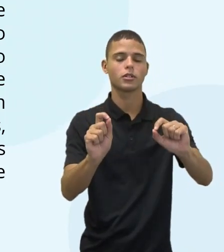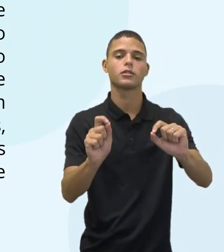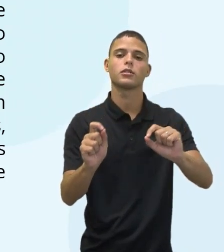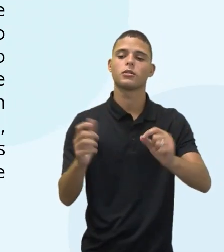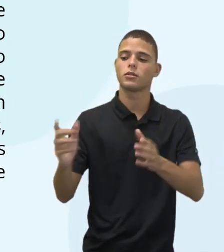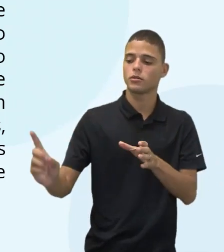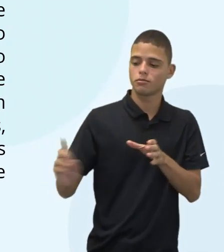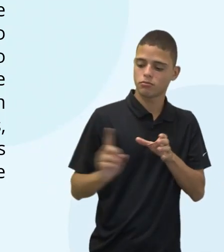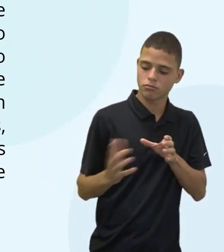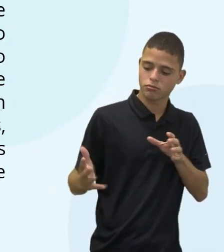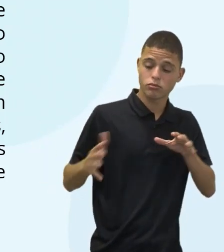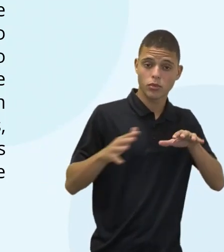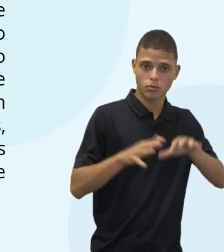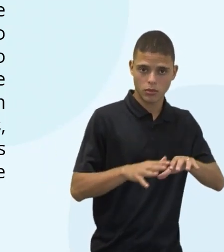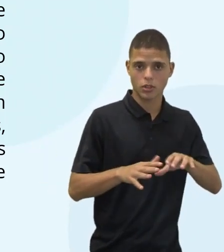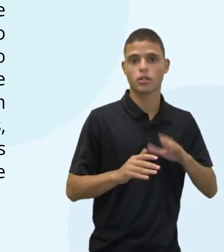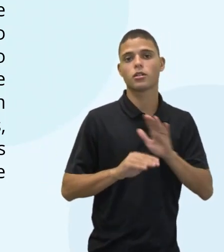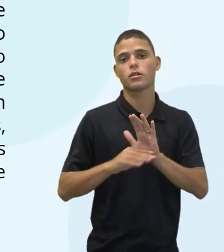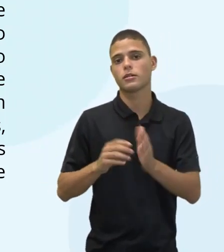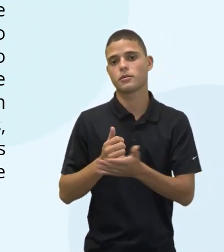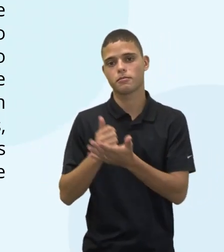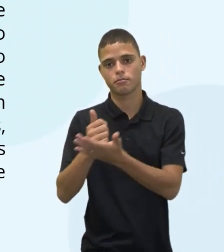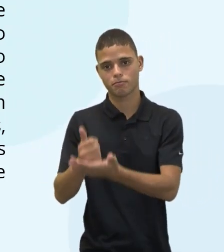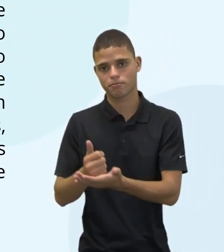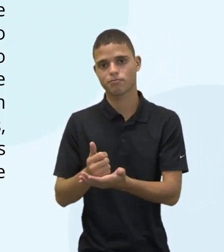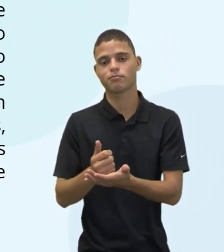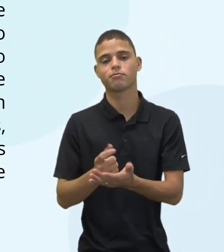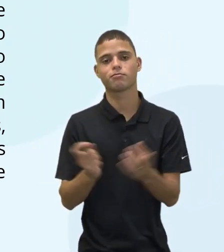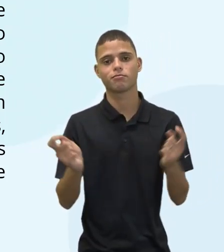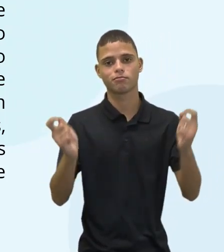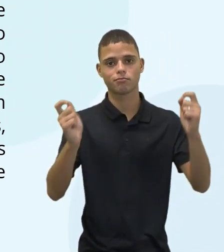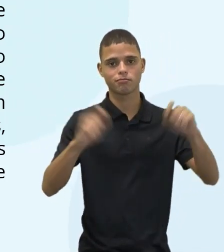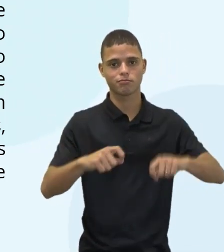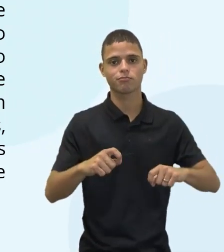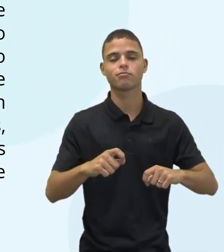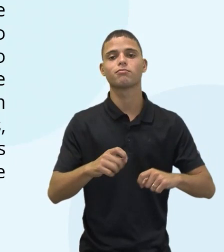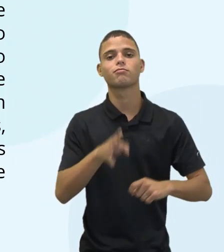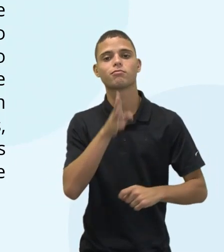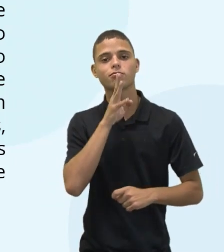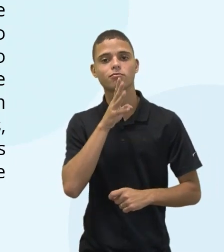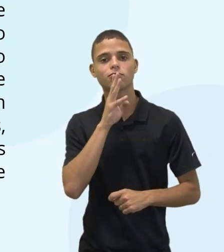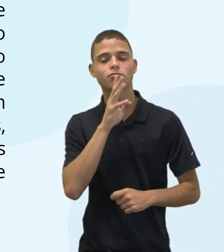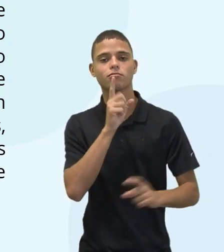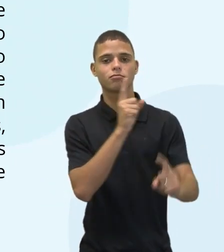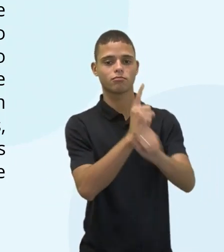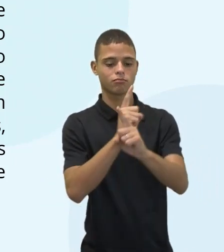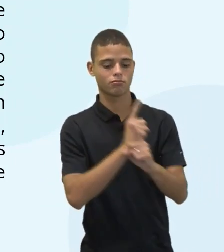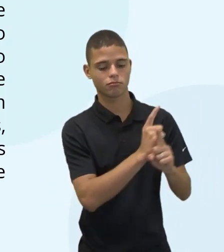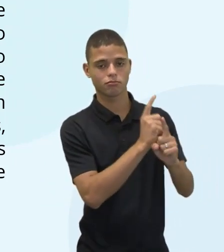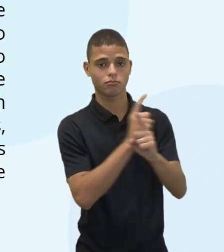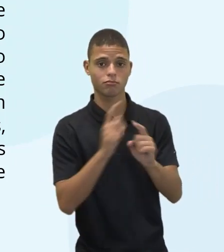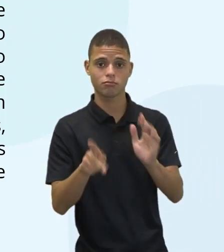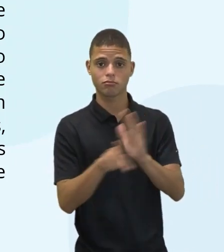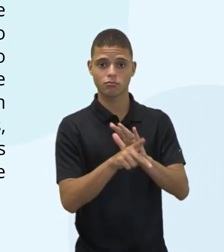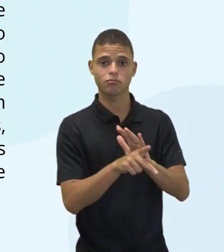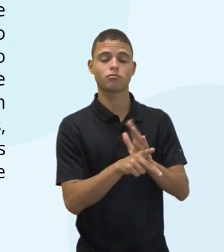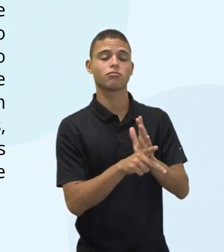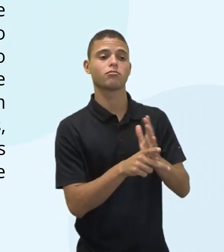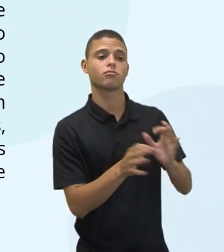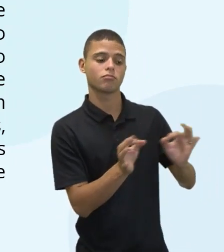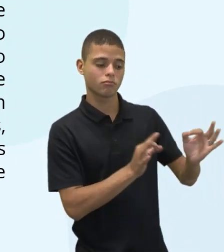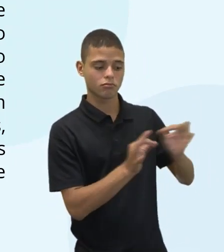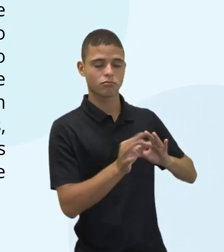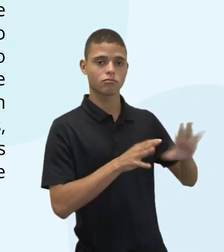chegada do ensino médio, na capacidade de um autoconhecimento, identificar os seus próprios processos de formação, a sua relação